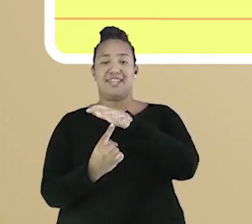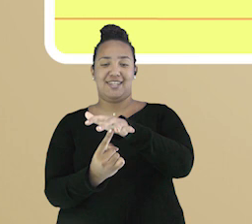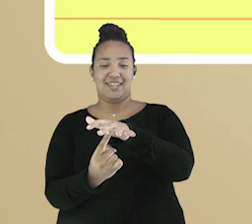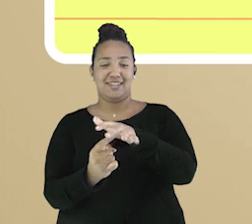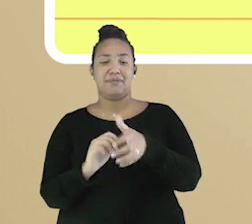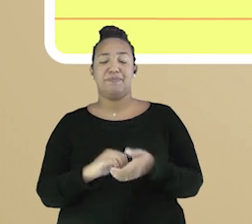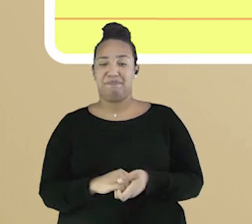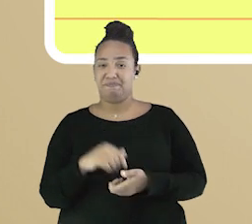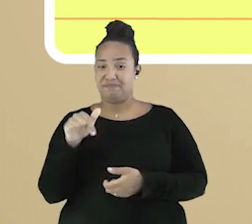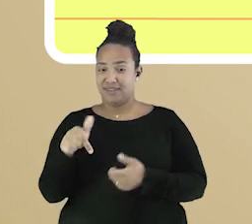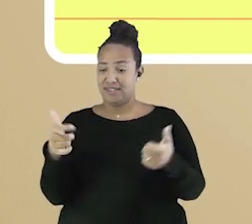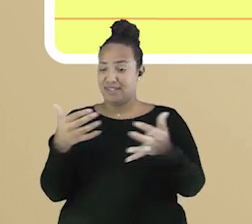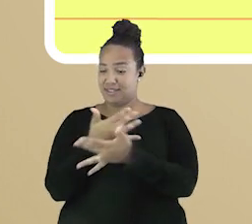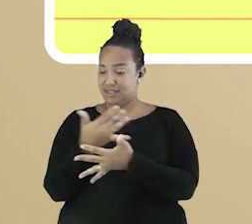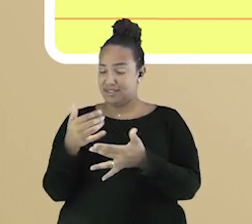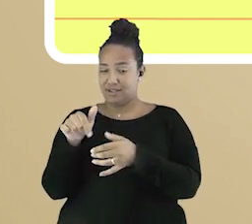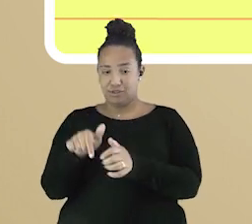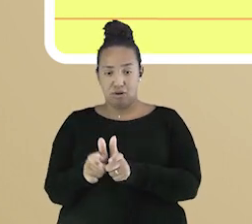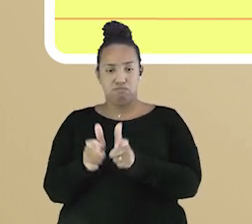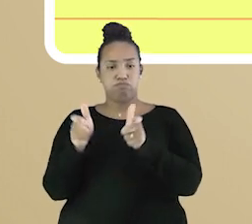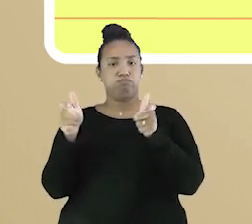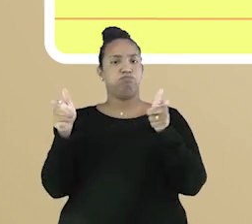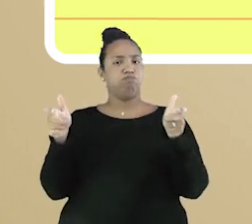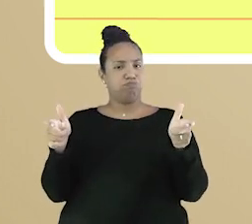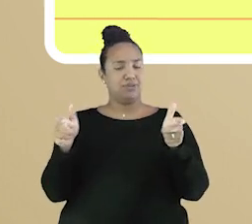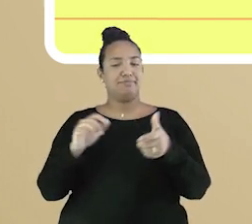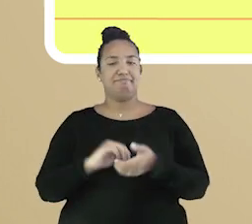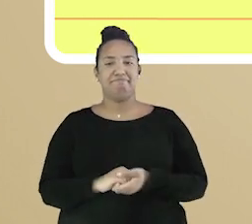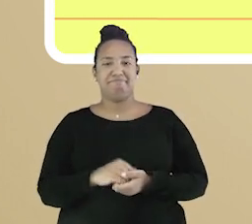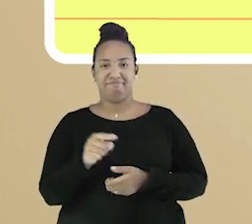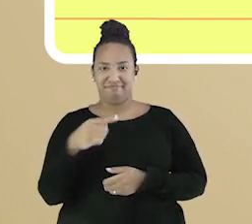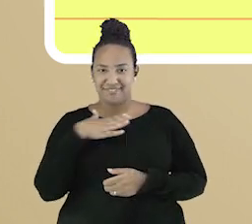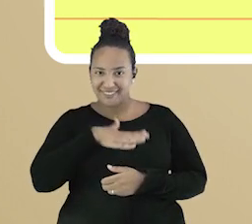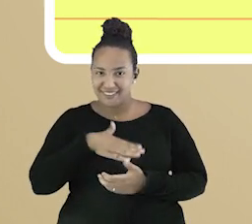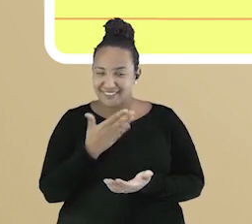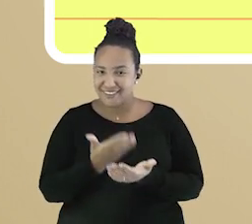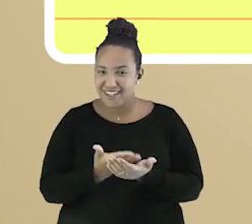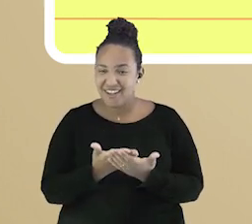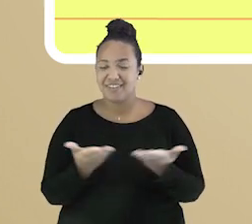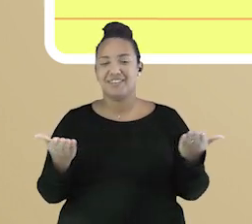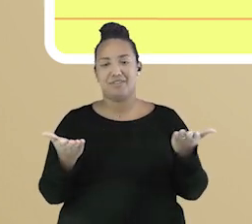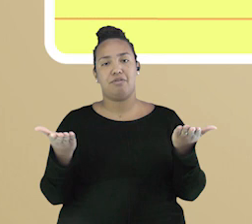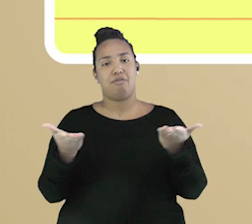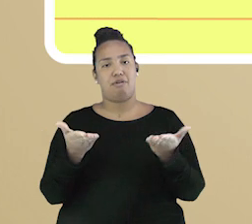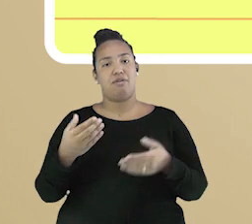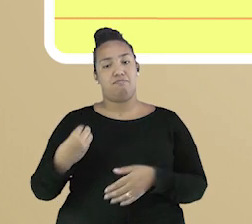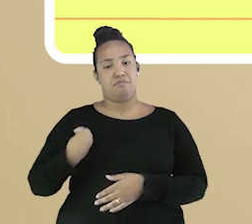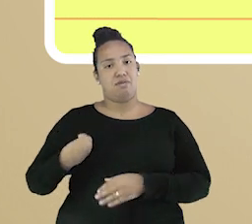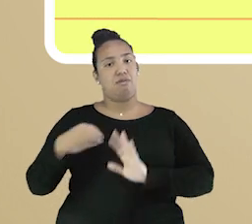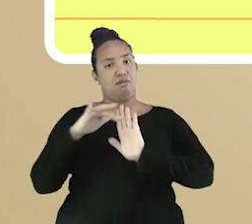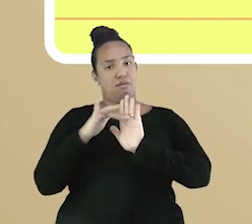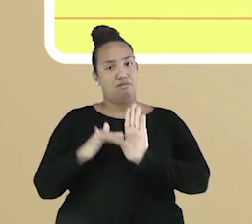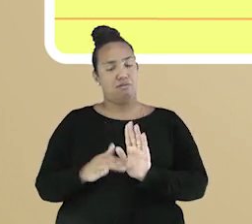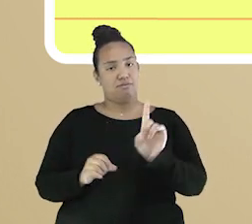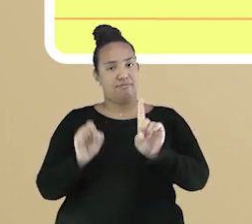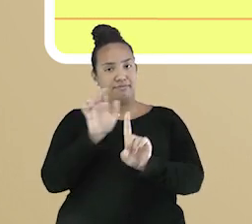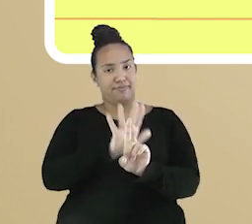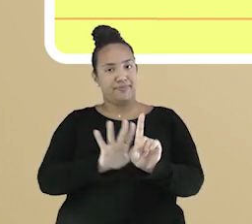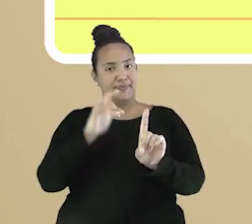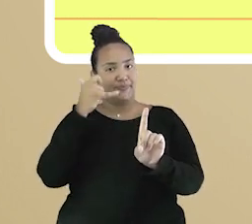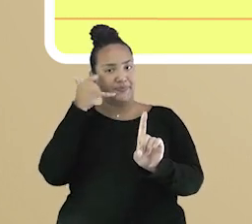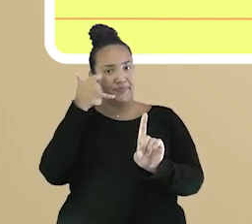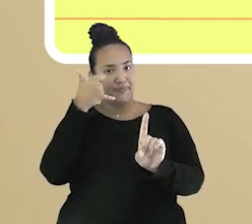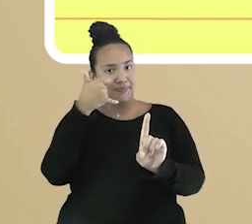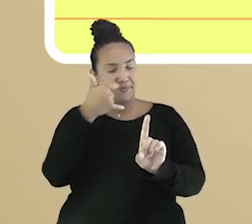e as cidades ficam cada vez maiores. Tá curtindo a nossa aula? Bora registrar aí a presença do QR Code que está na